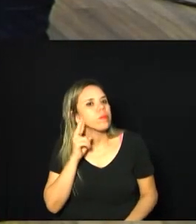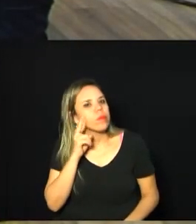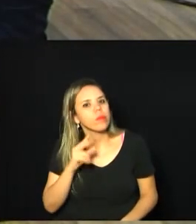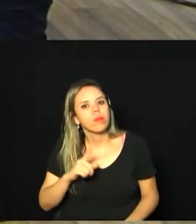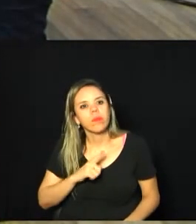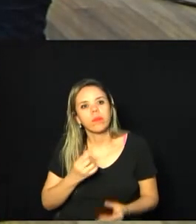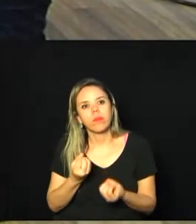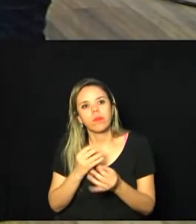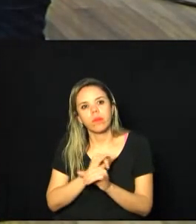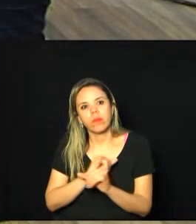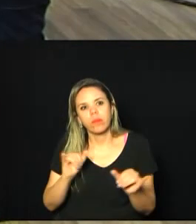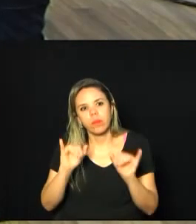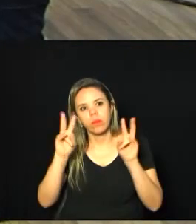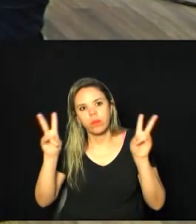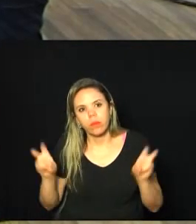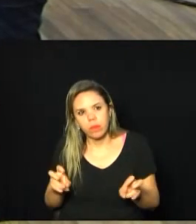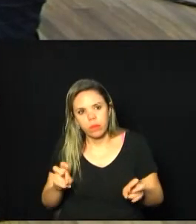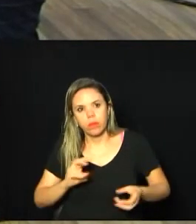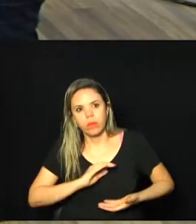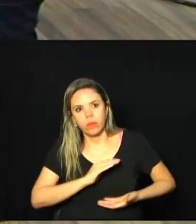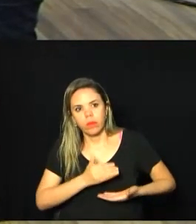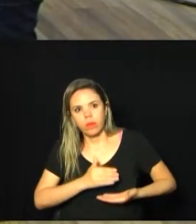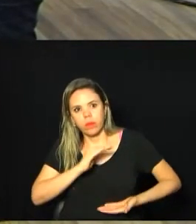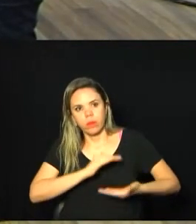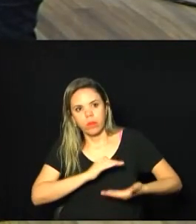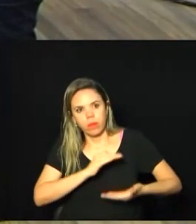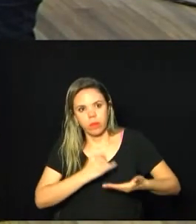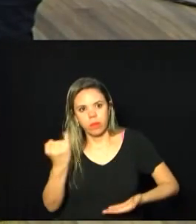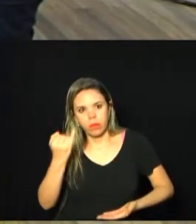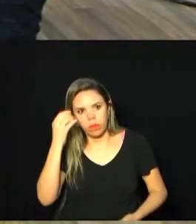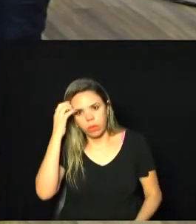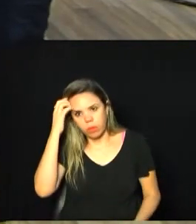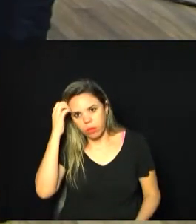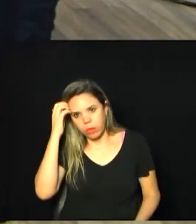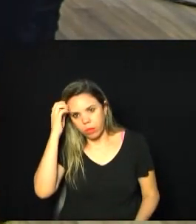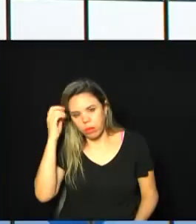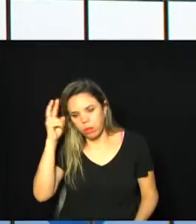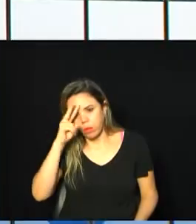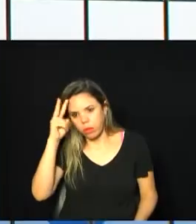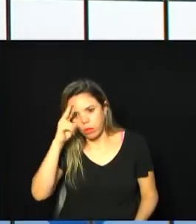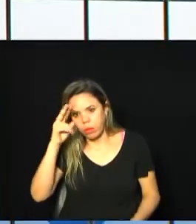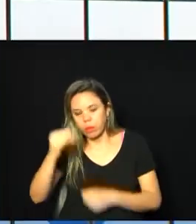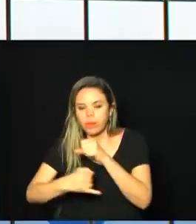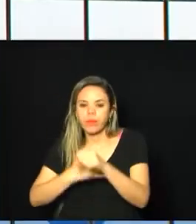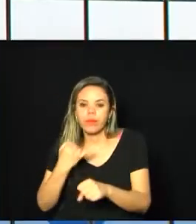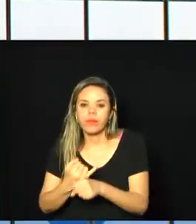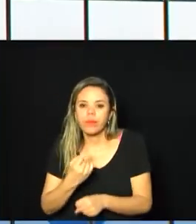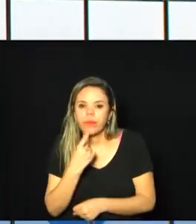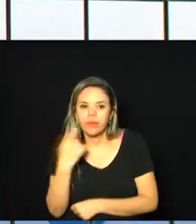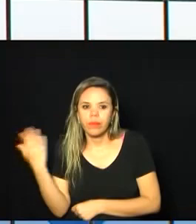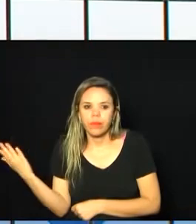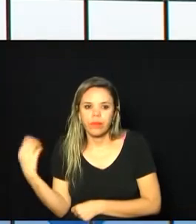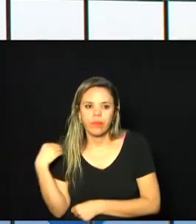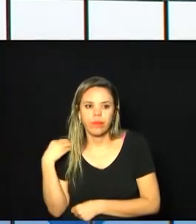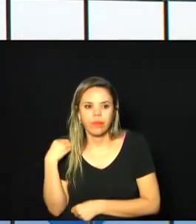temos informações sobre mamografias, o exame importante. Lembrando que no site